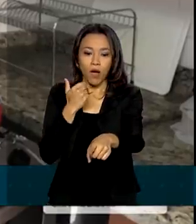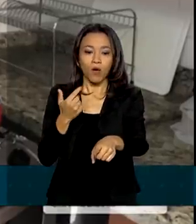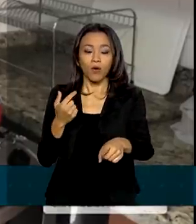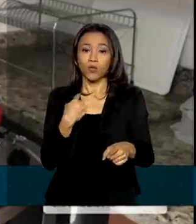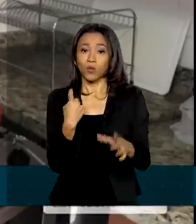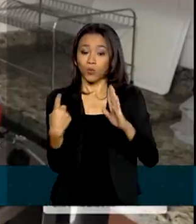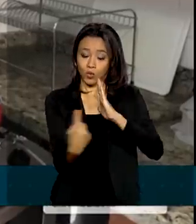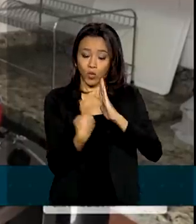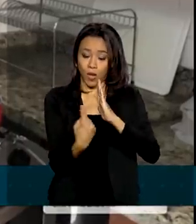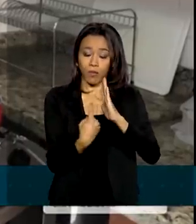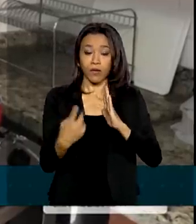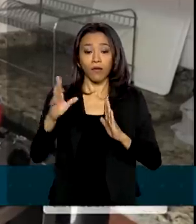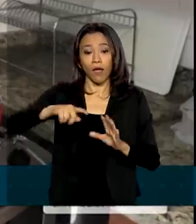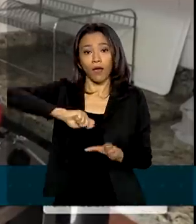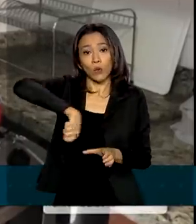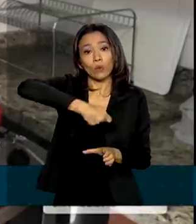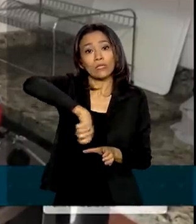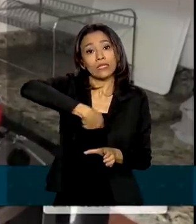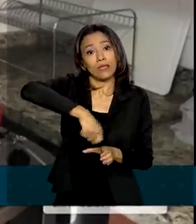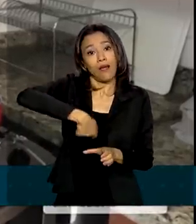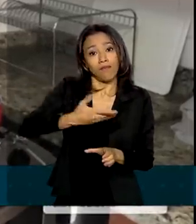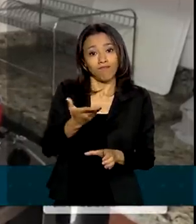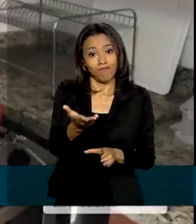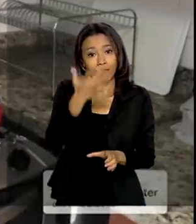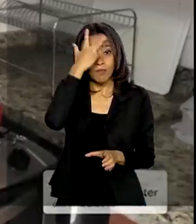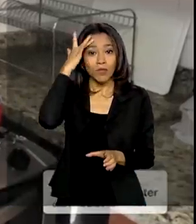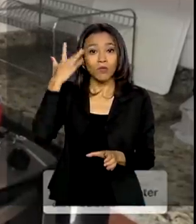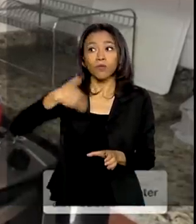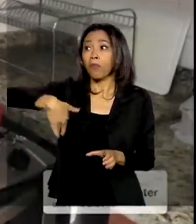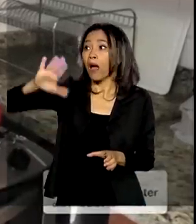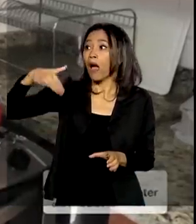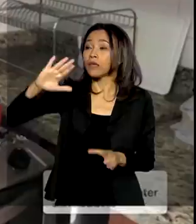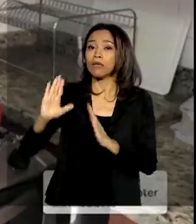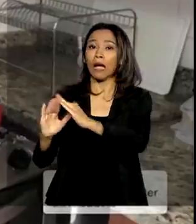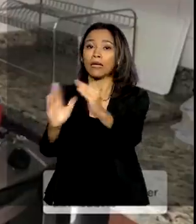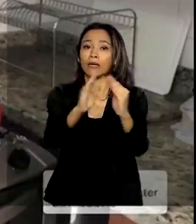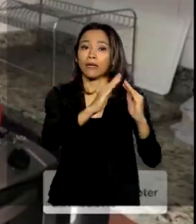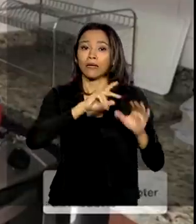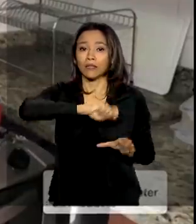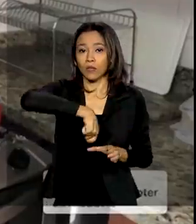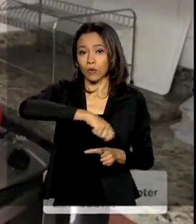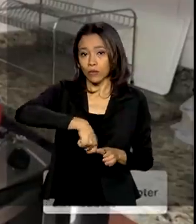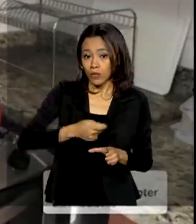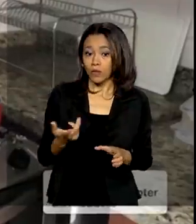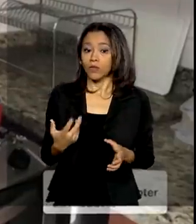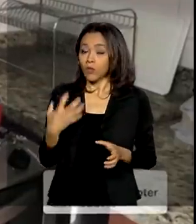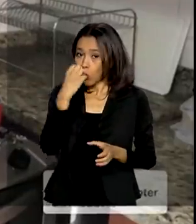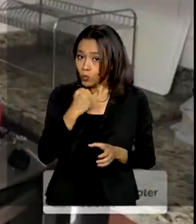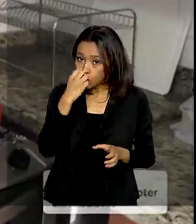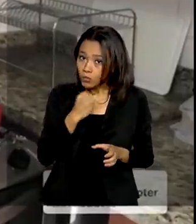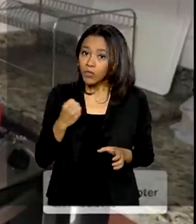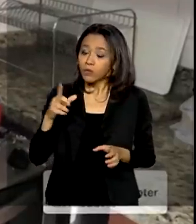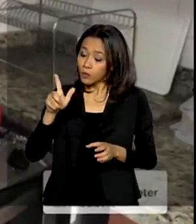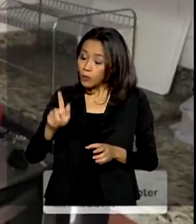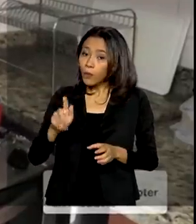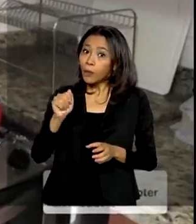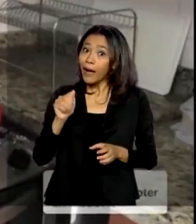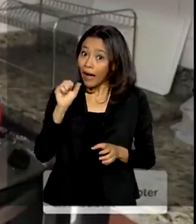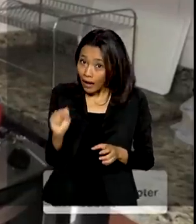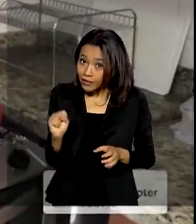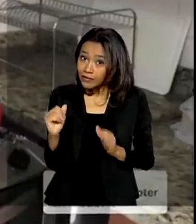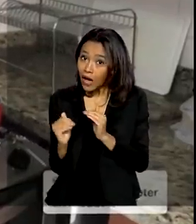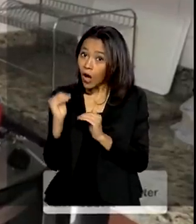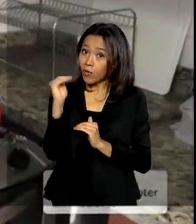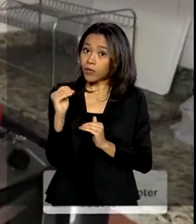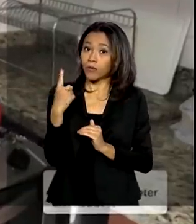foi o de cozinhar. E na contramão da queda do consumo de combustíveis ou energia, o consumo do gás de cozinha aumentou